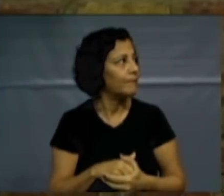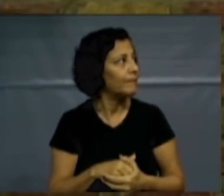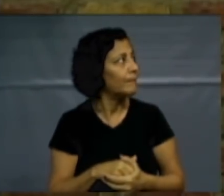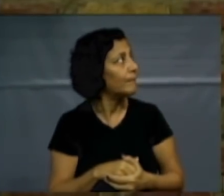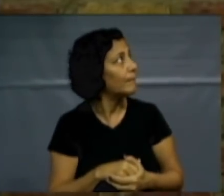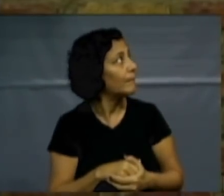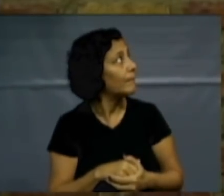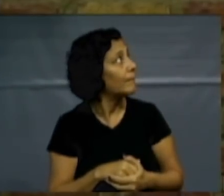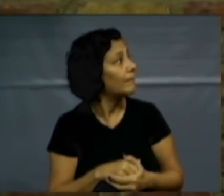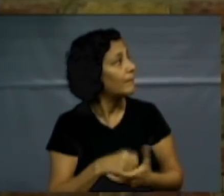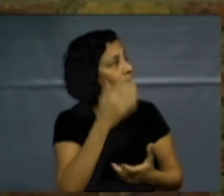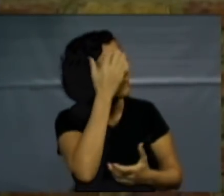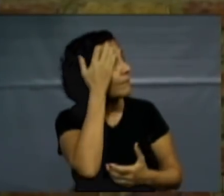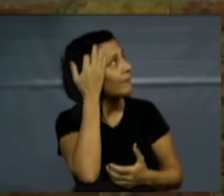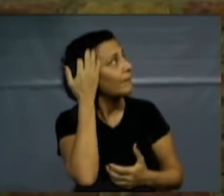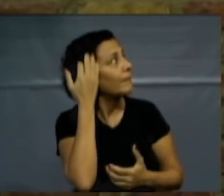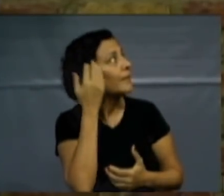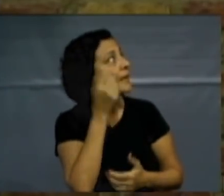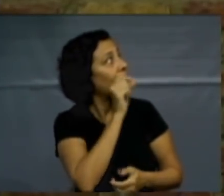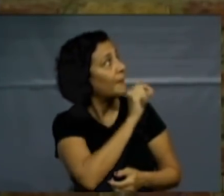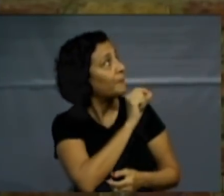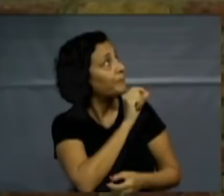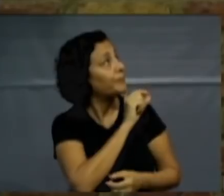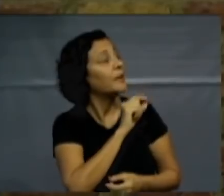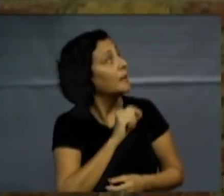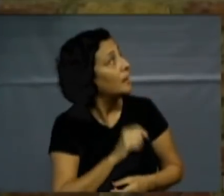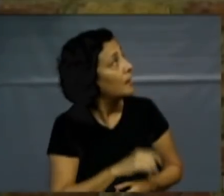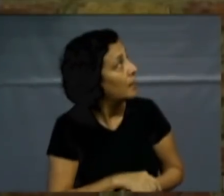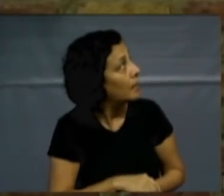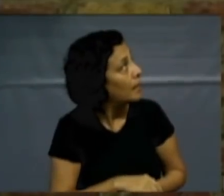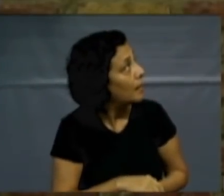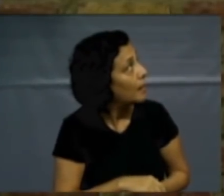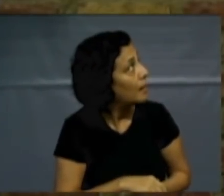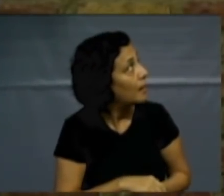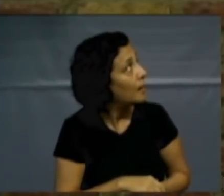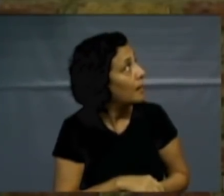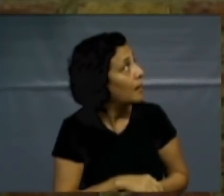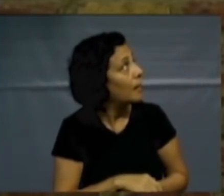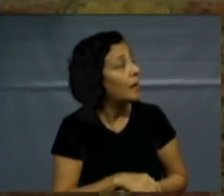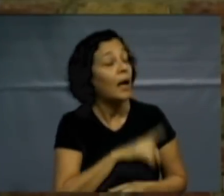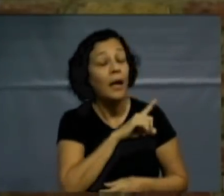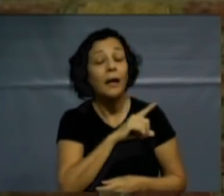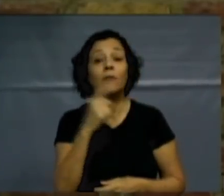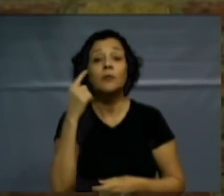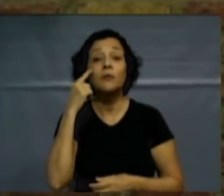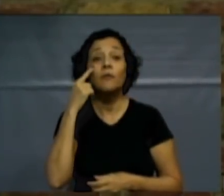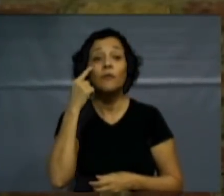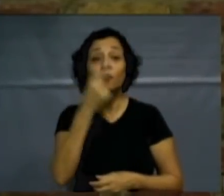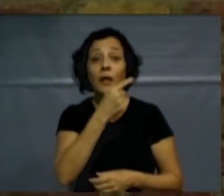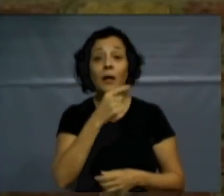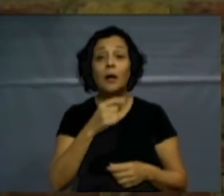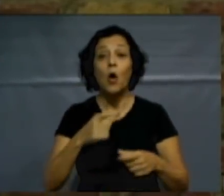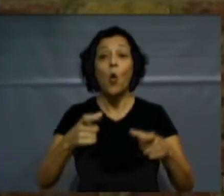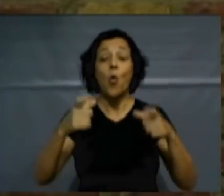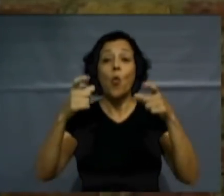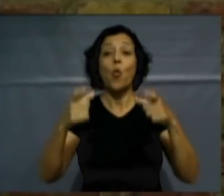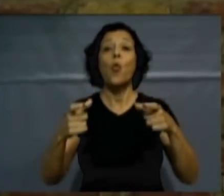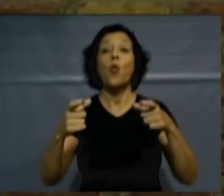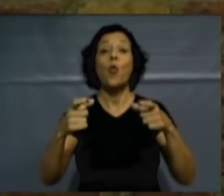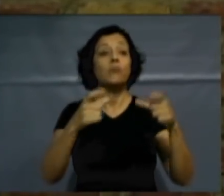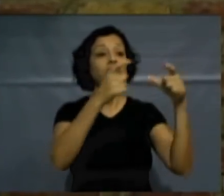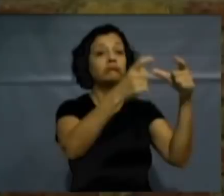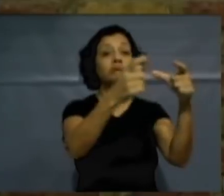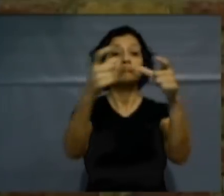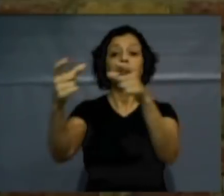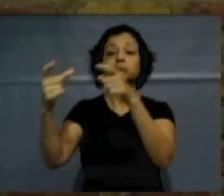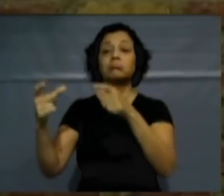Bom, aqui na imagem, a gente, né, vai ter assim uma noção dos tantos